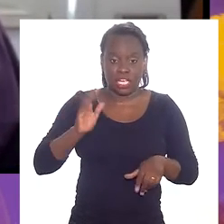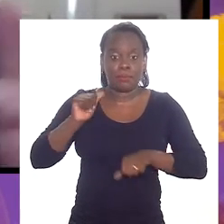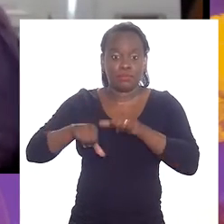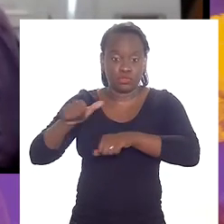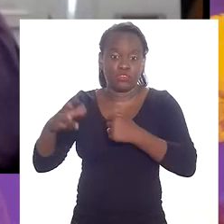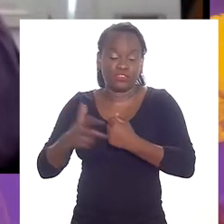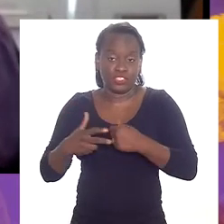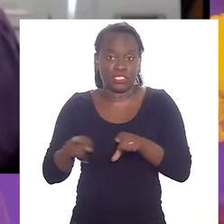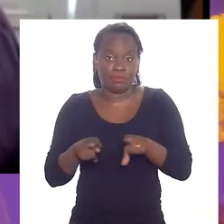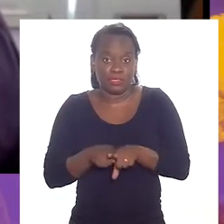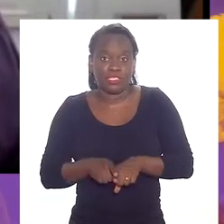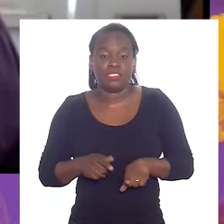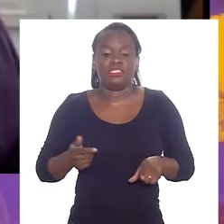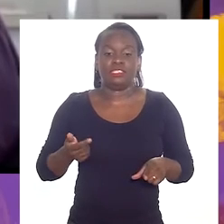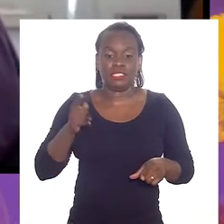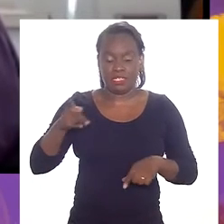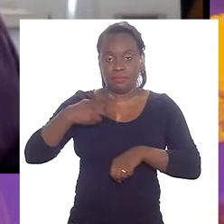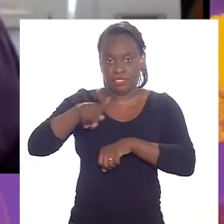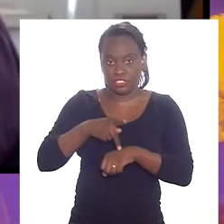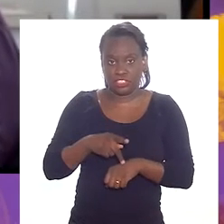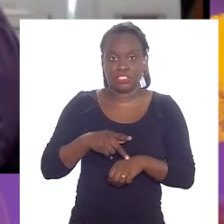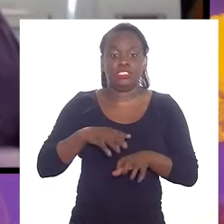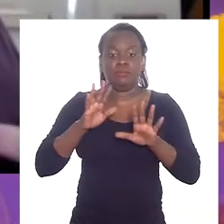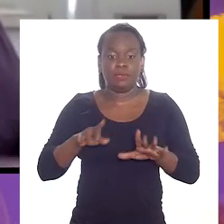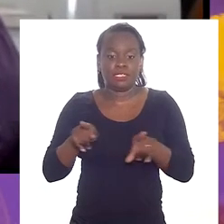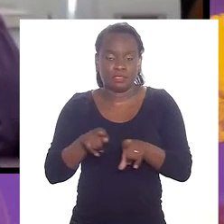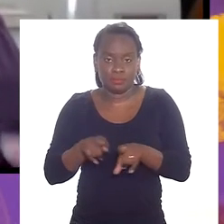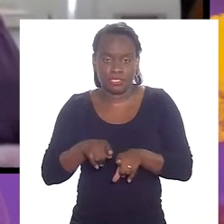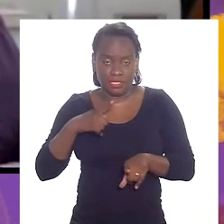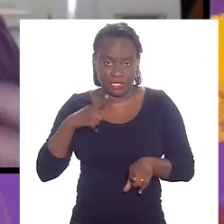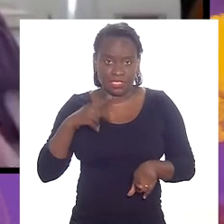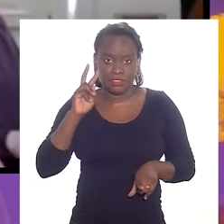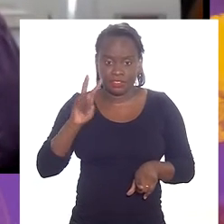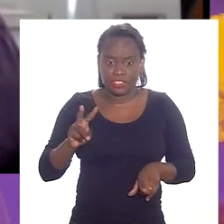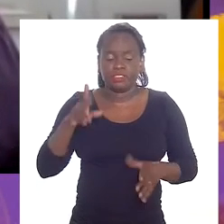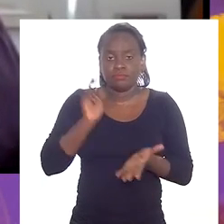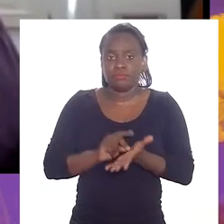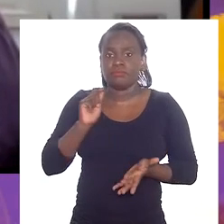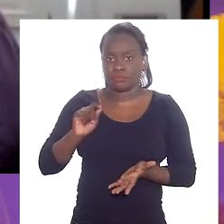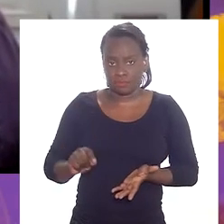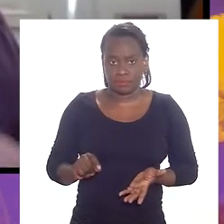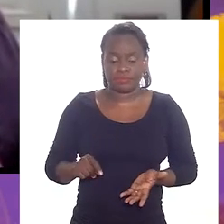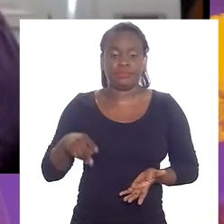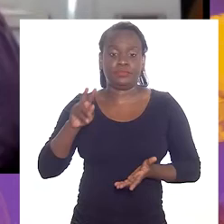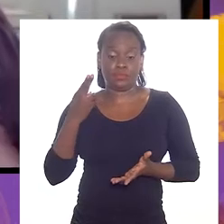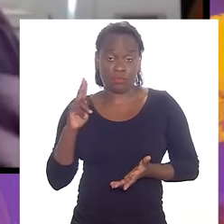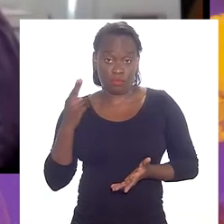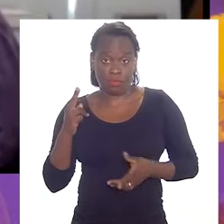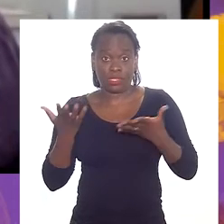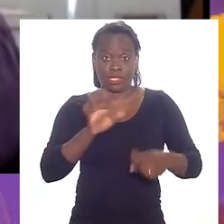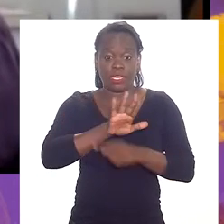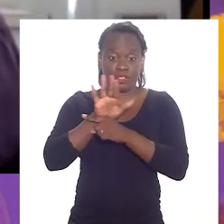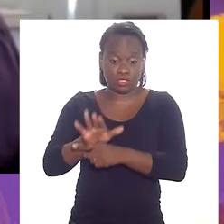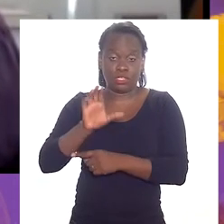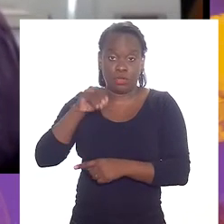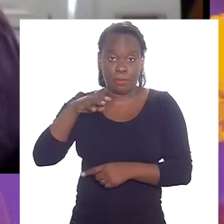mutação do vírus naquele país nós estamos DH da seguinte realidade Uruguai quer